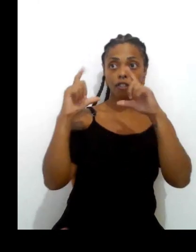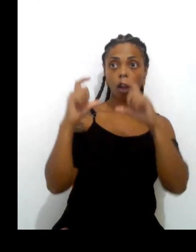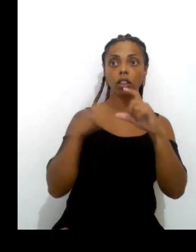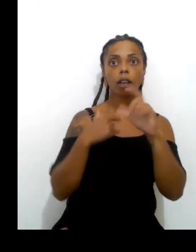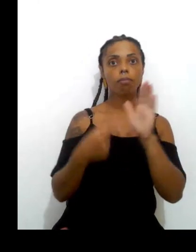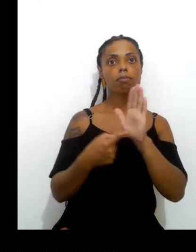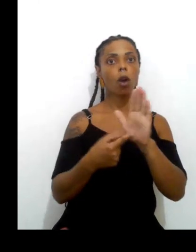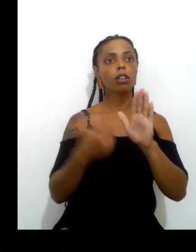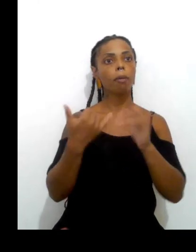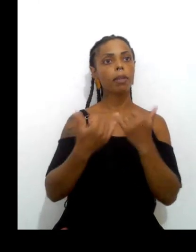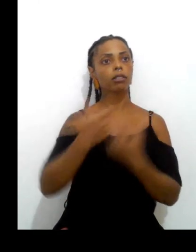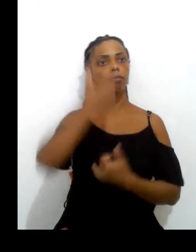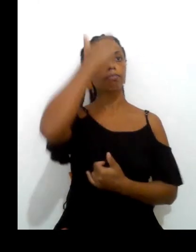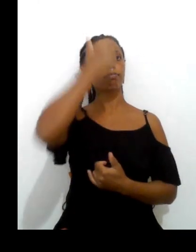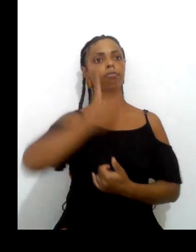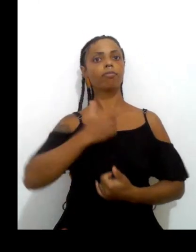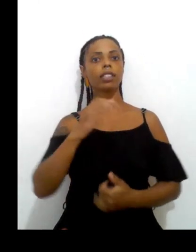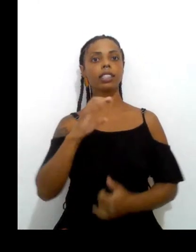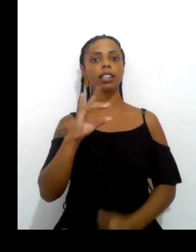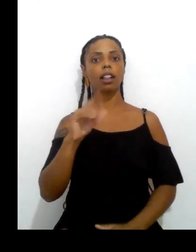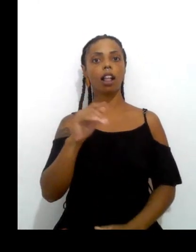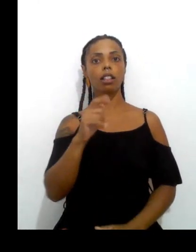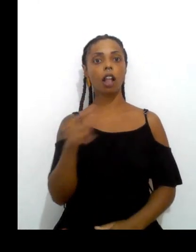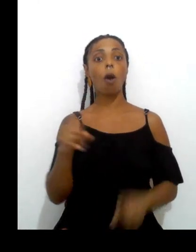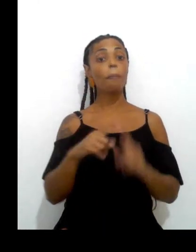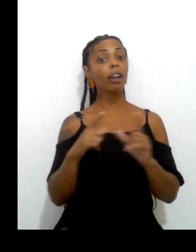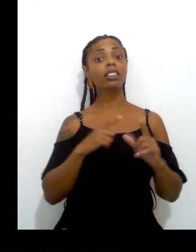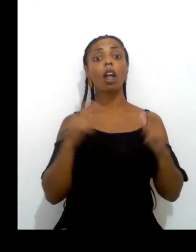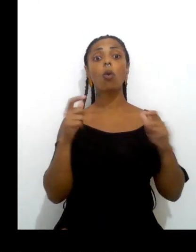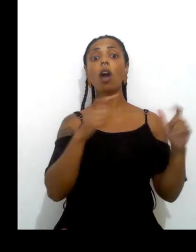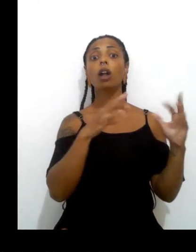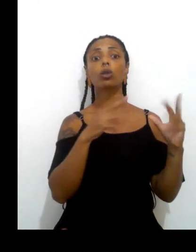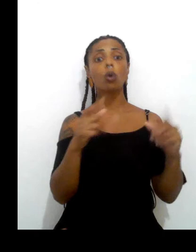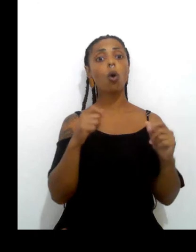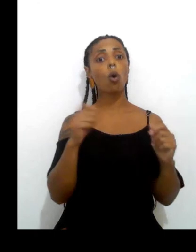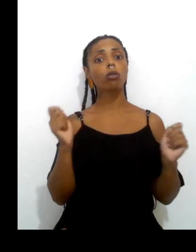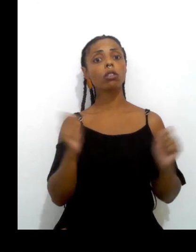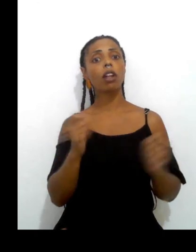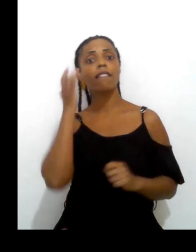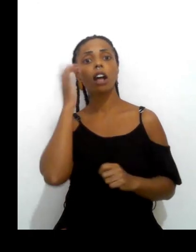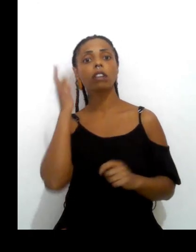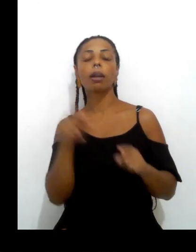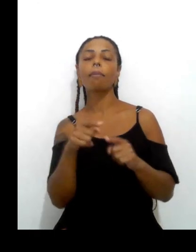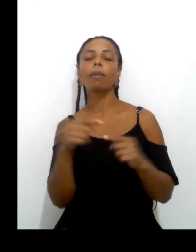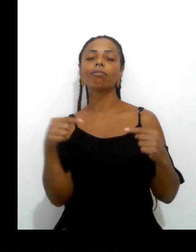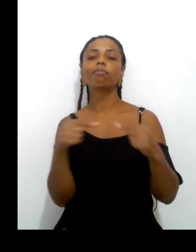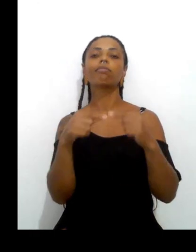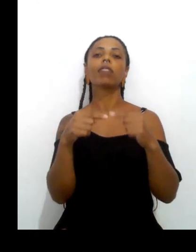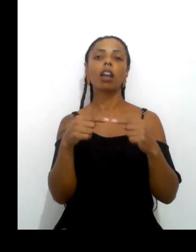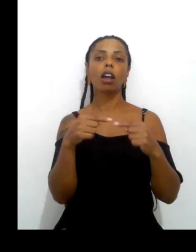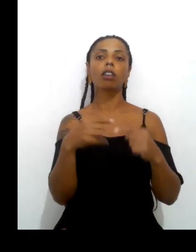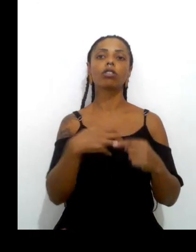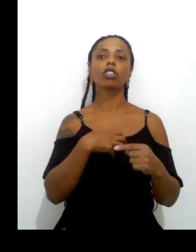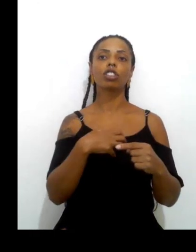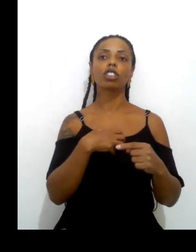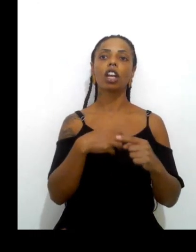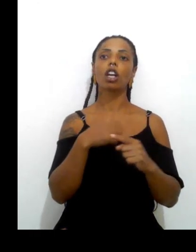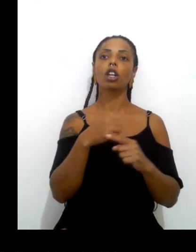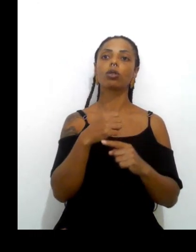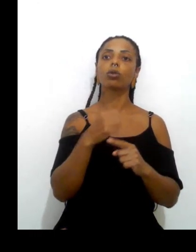estava em todo lugar era acessível E tinha tudo a ver com aquele espírito democrático e participativo da nova